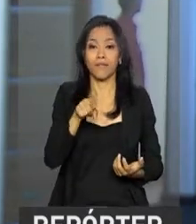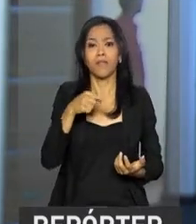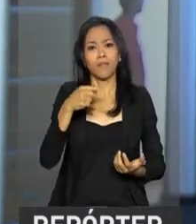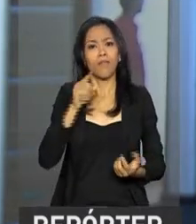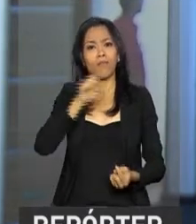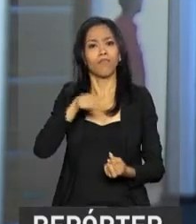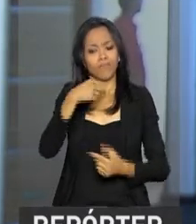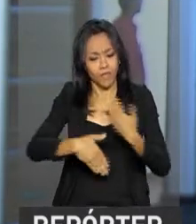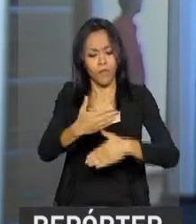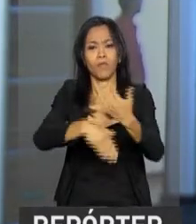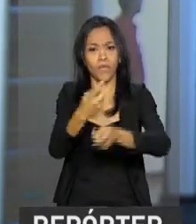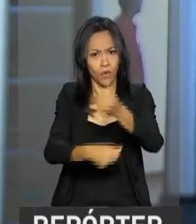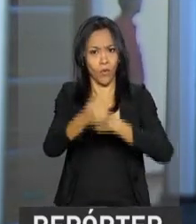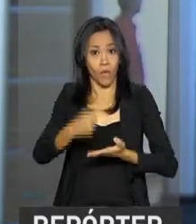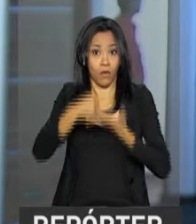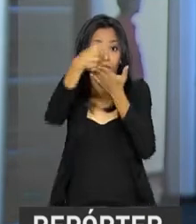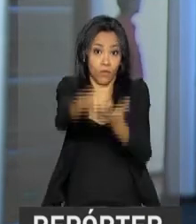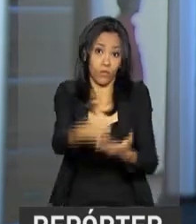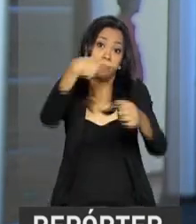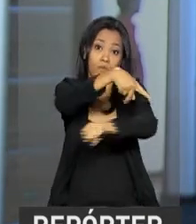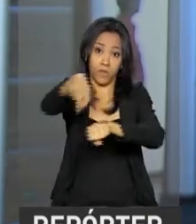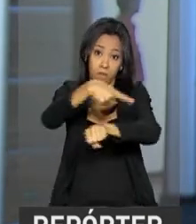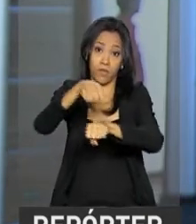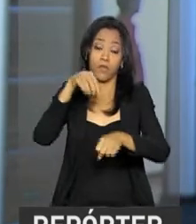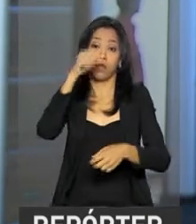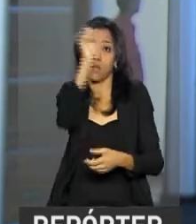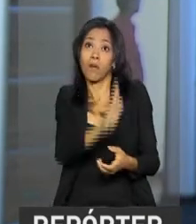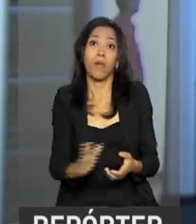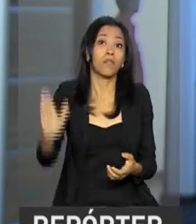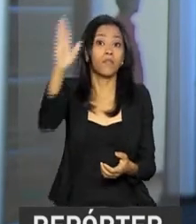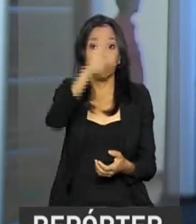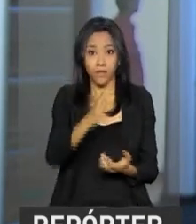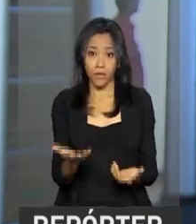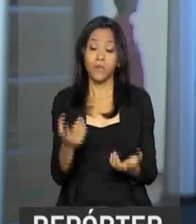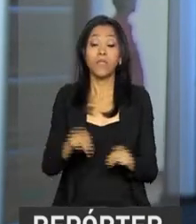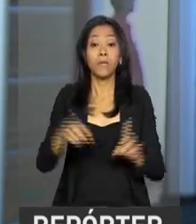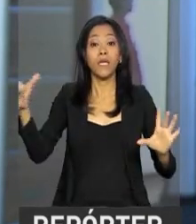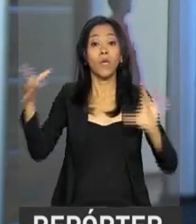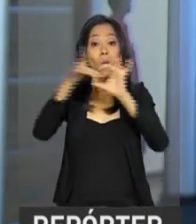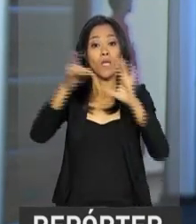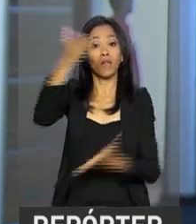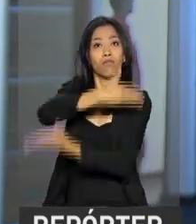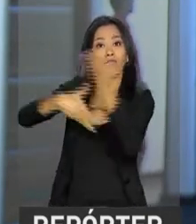desenvolvimento econômico do interior do brasil e de união dos brasileiros